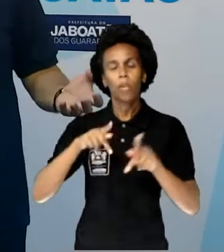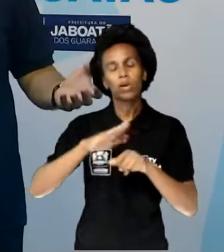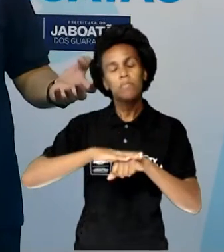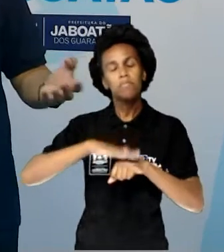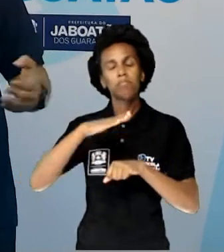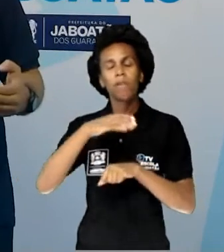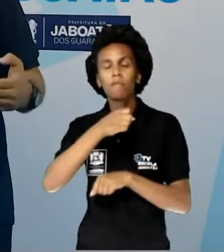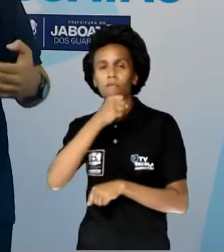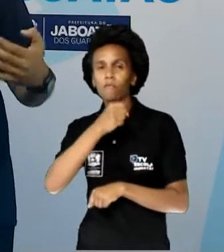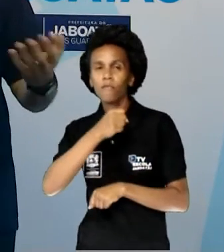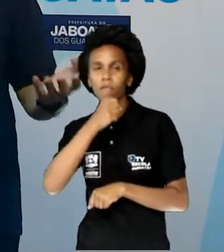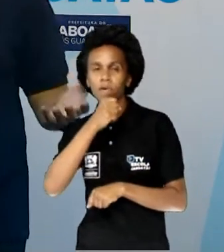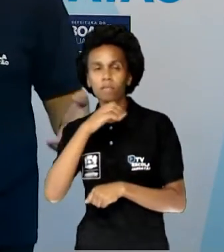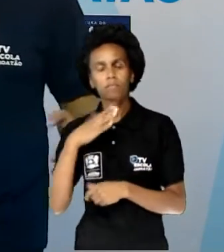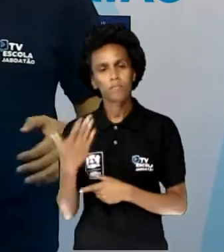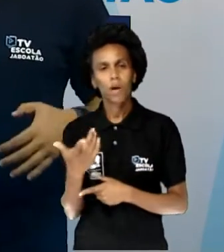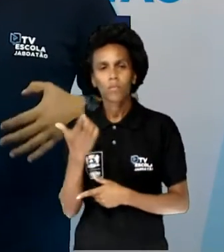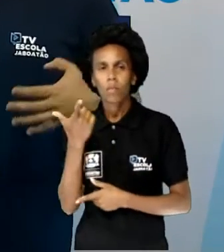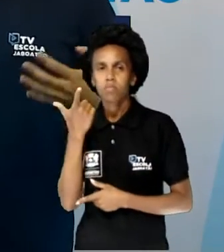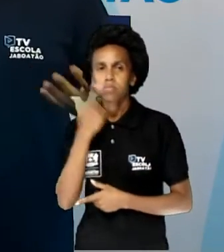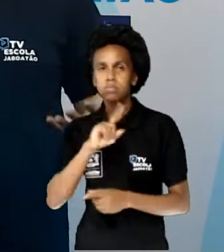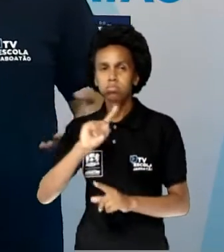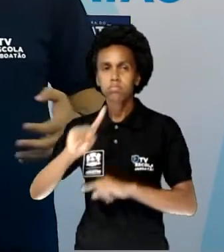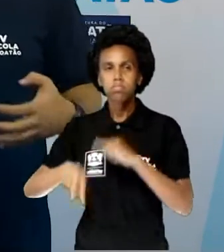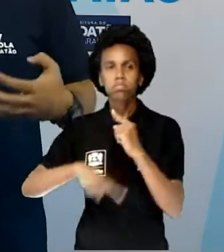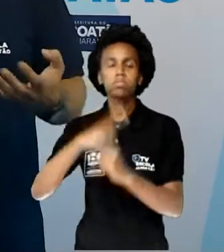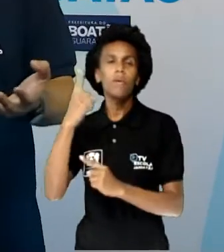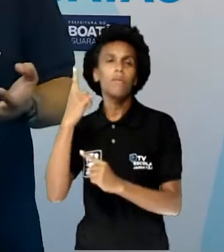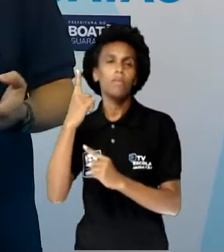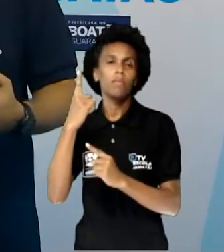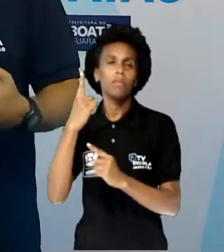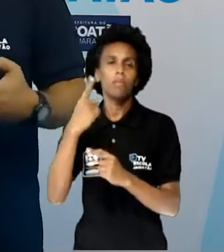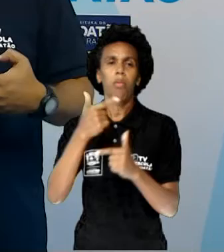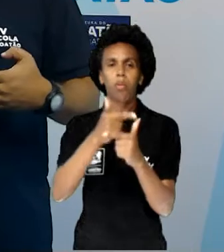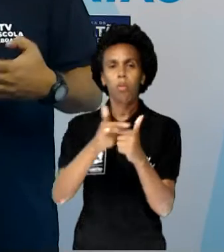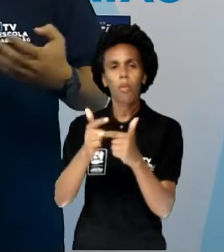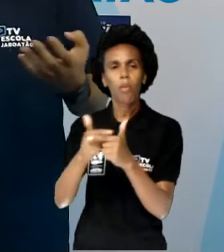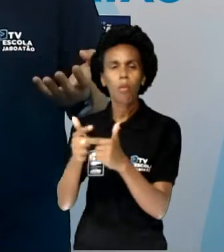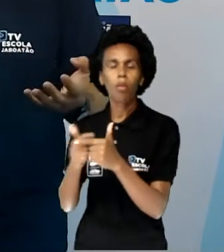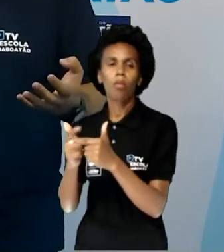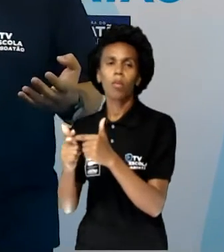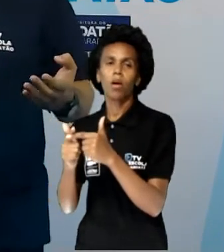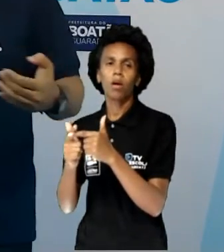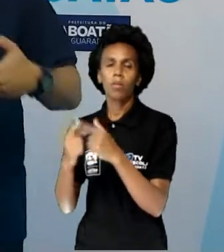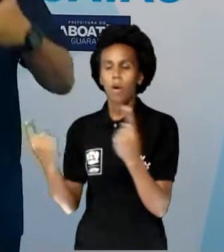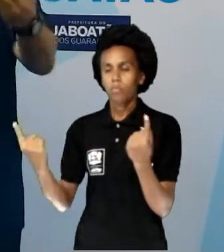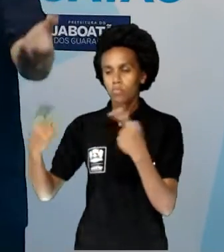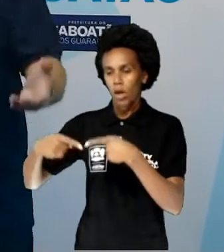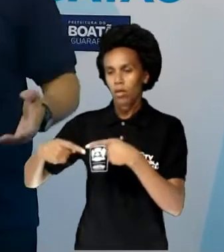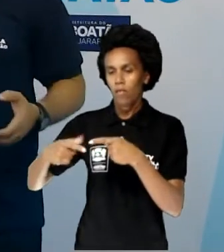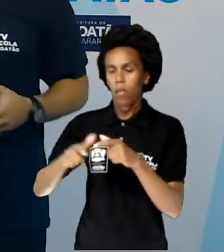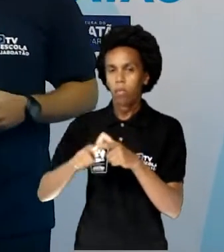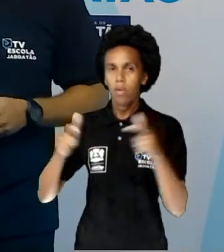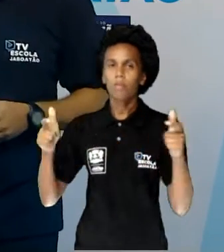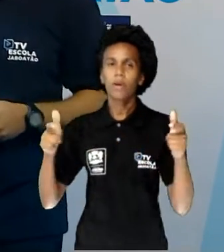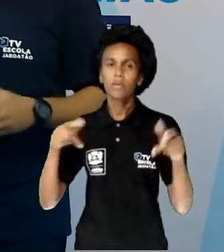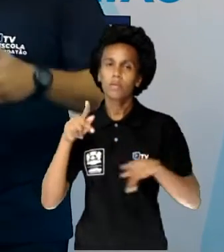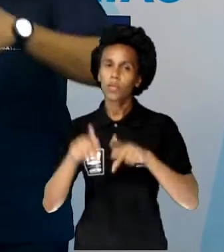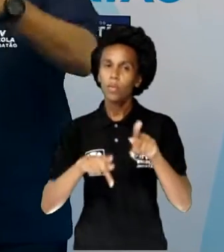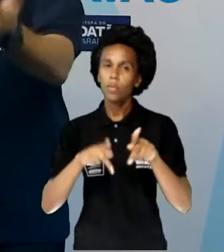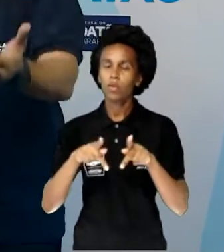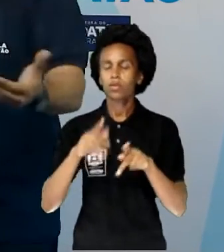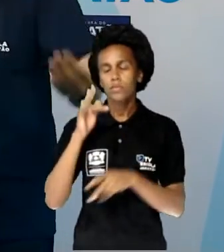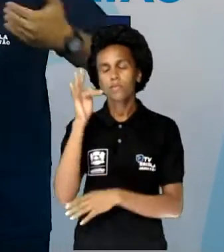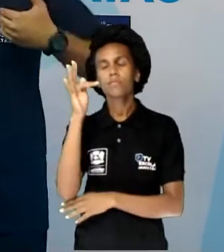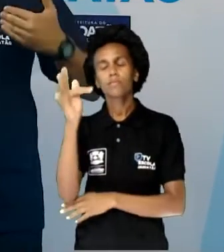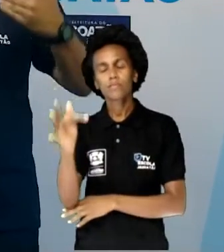que a gente já vai ter superado os nossos problemas? Esses desafios serão maiores para as populações futuras, os